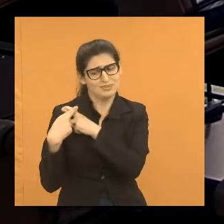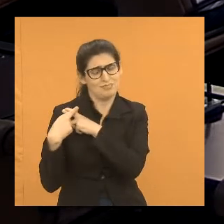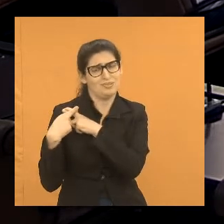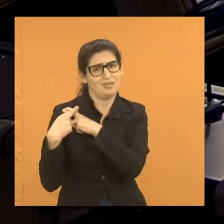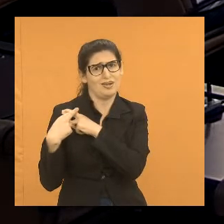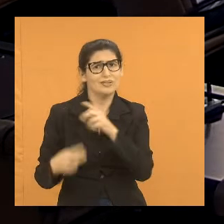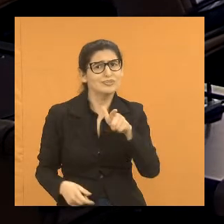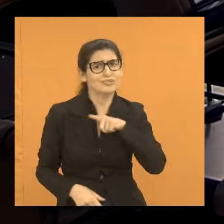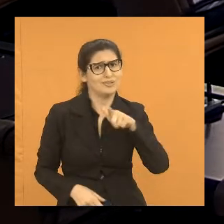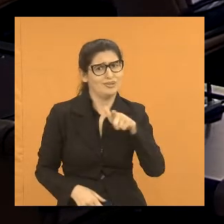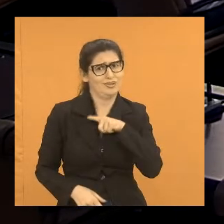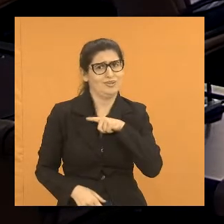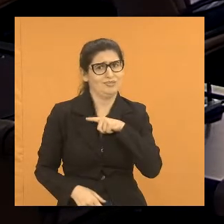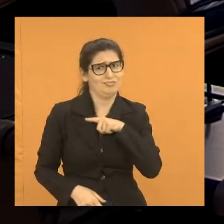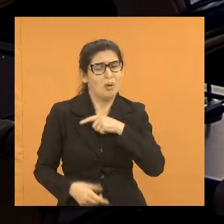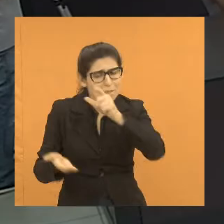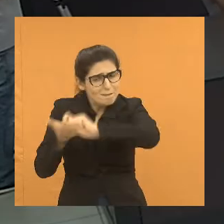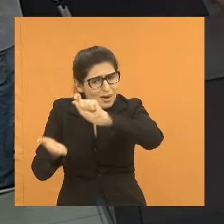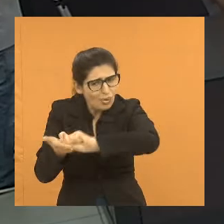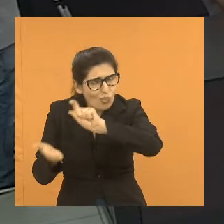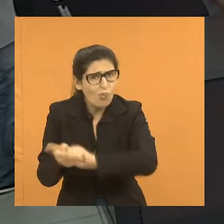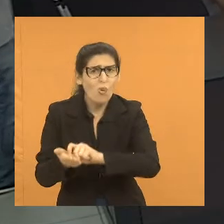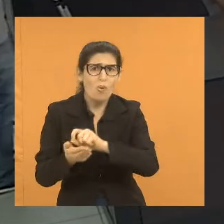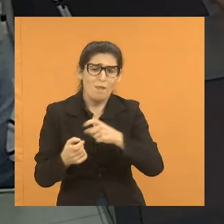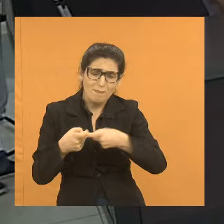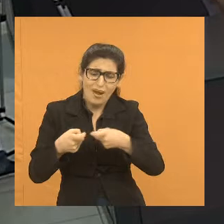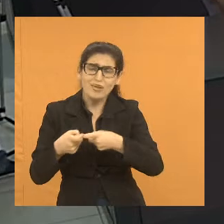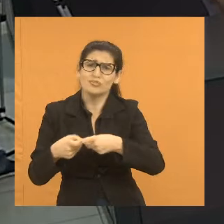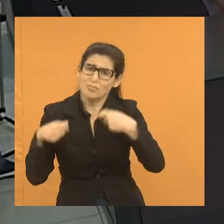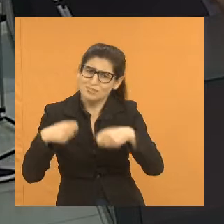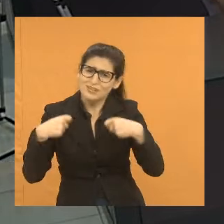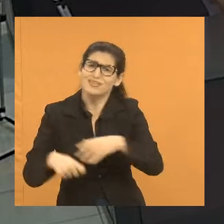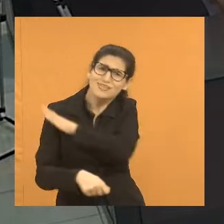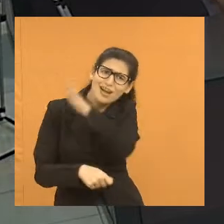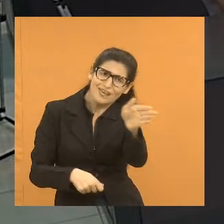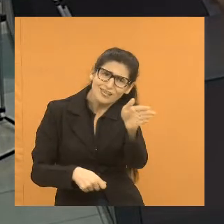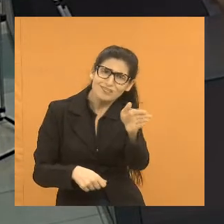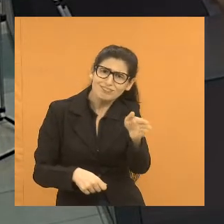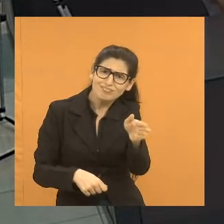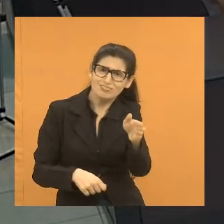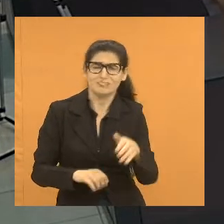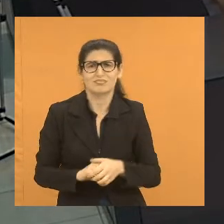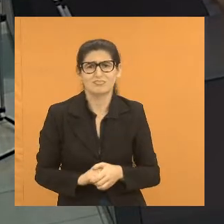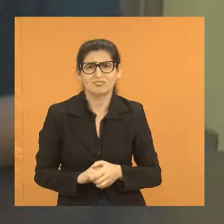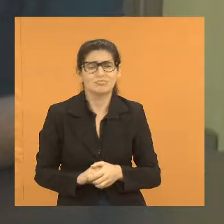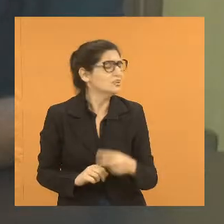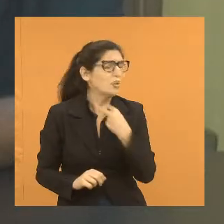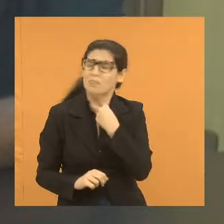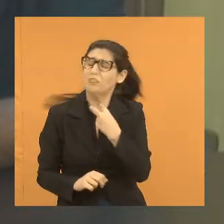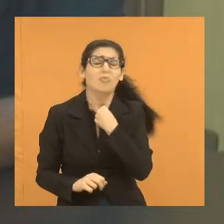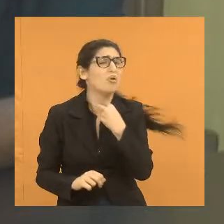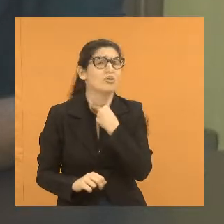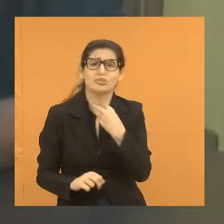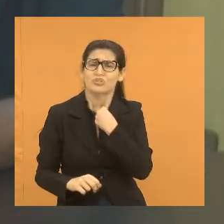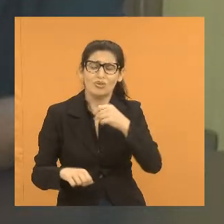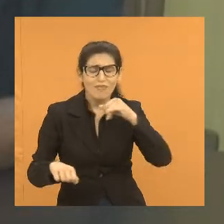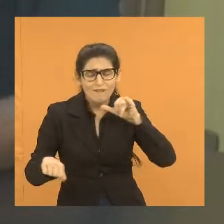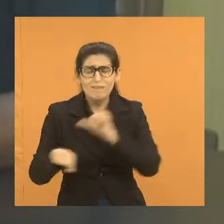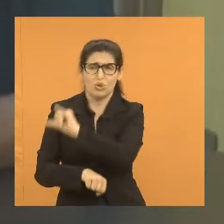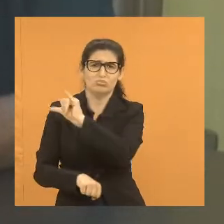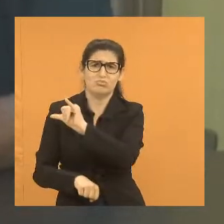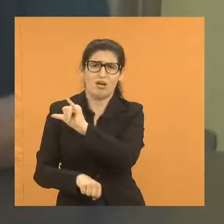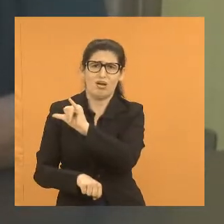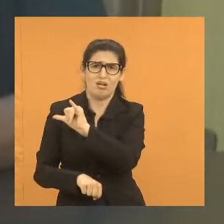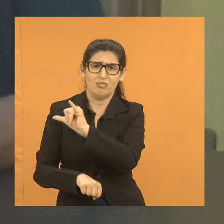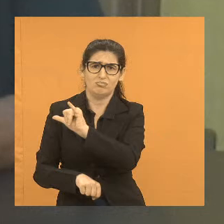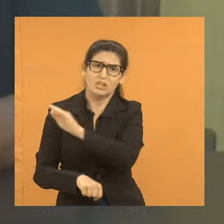está fazendo, porque eu entendo que a questão das campanhas e